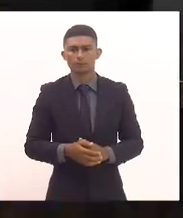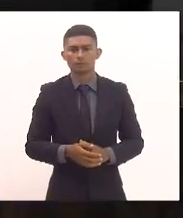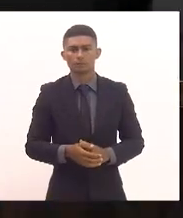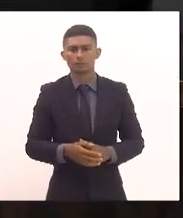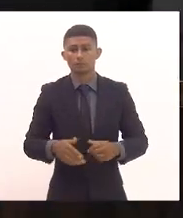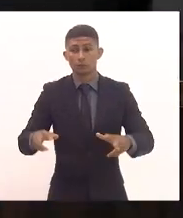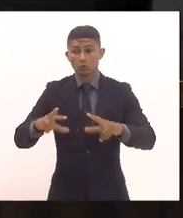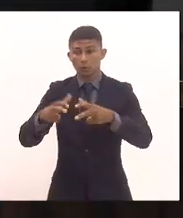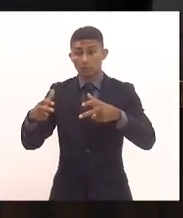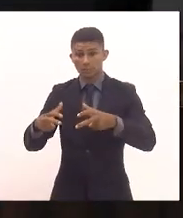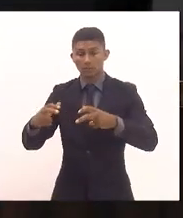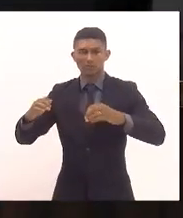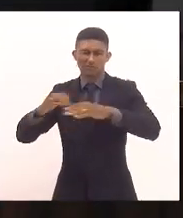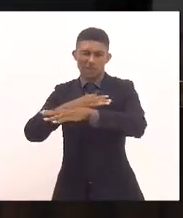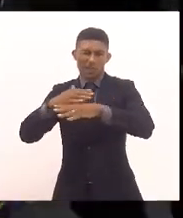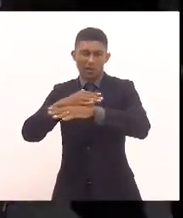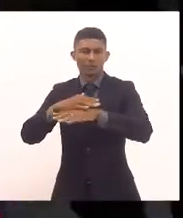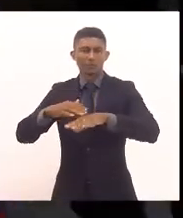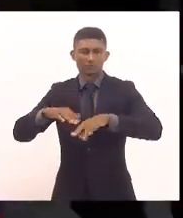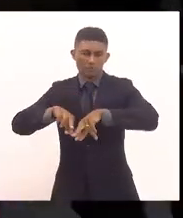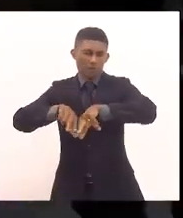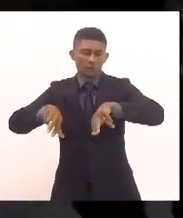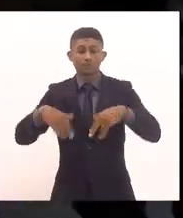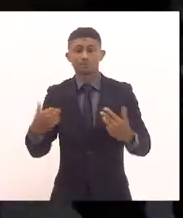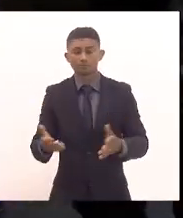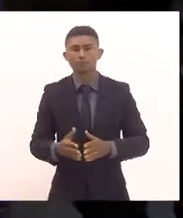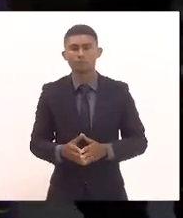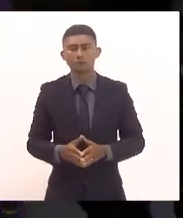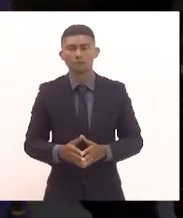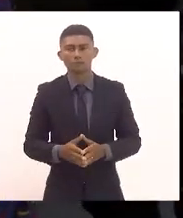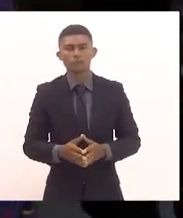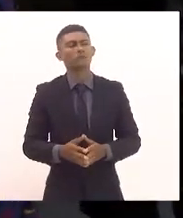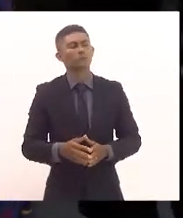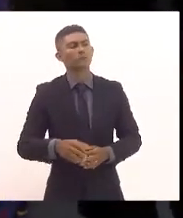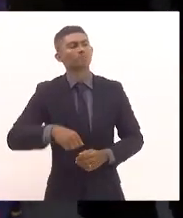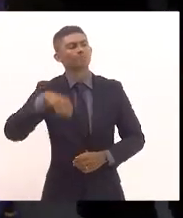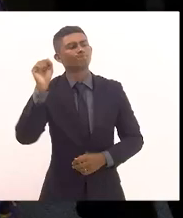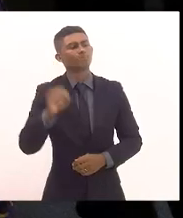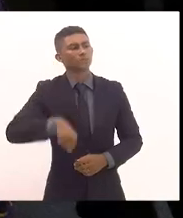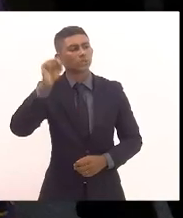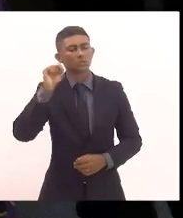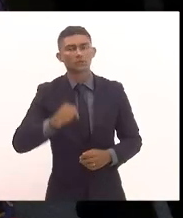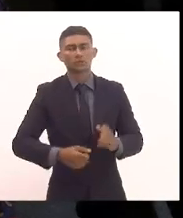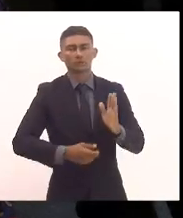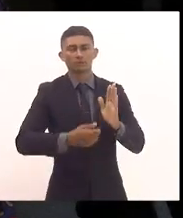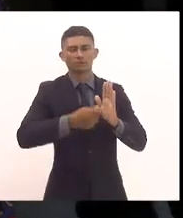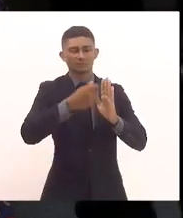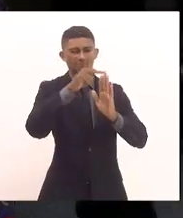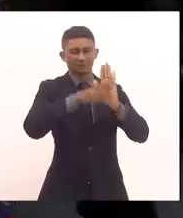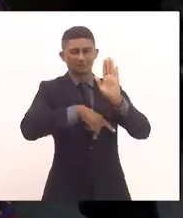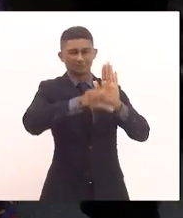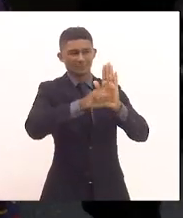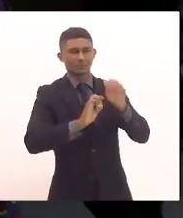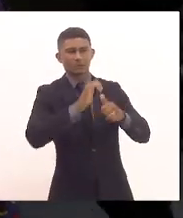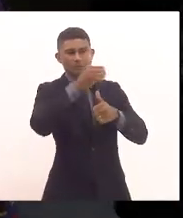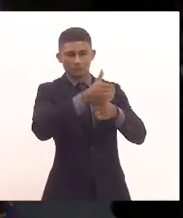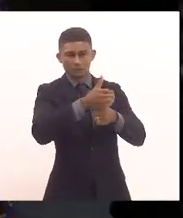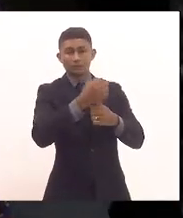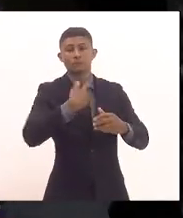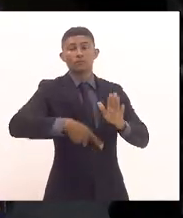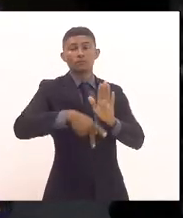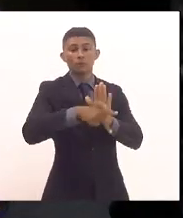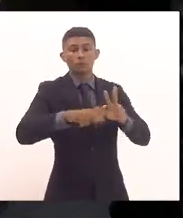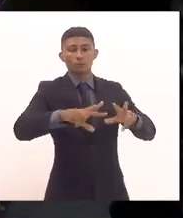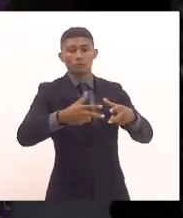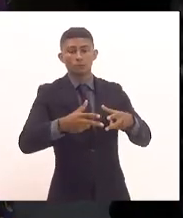Comissão de Assuntos Municipais, ao substitutivo. No mérito, favorável ao substitutivo da Comissão